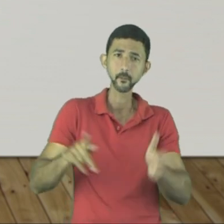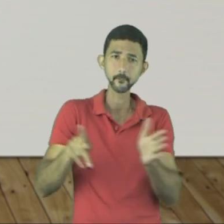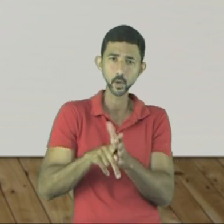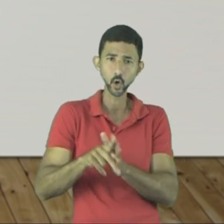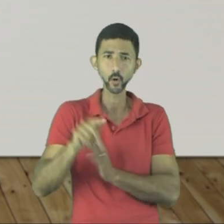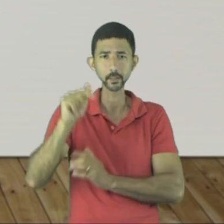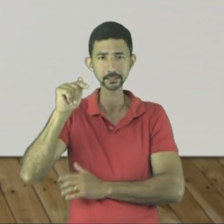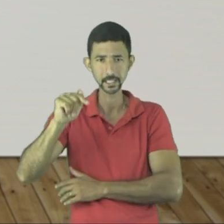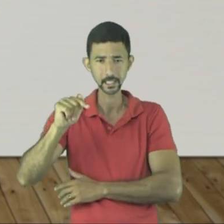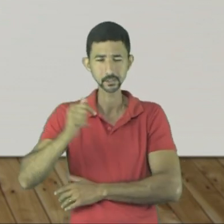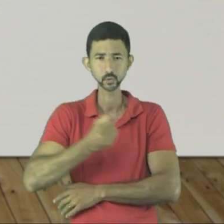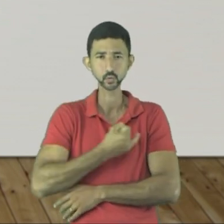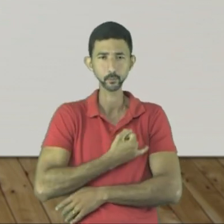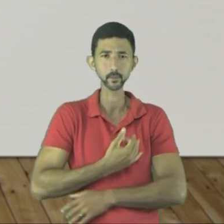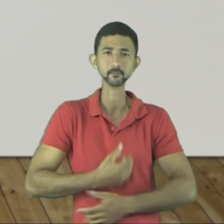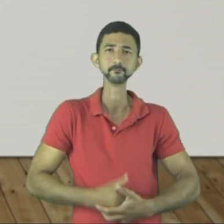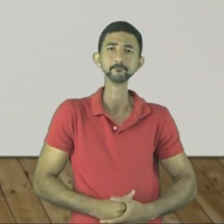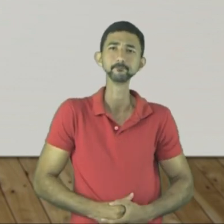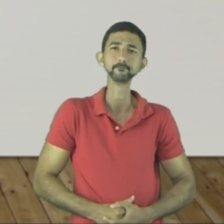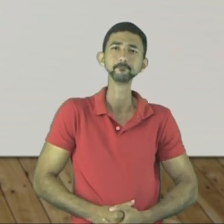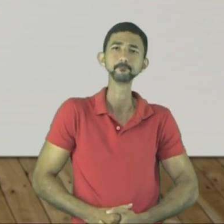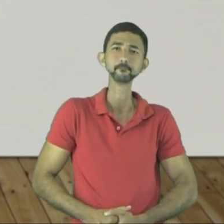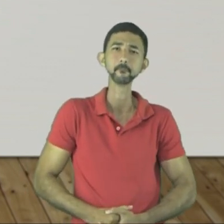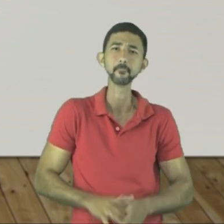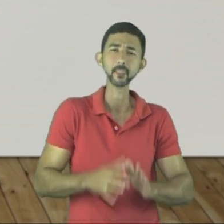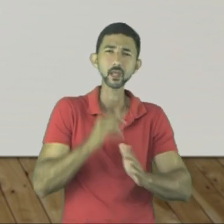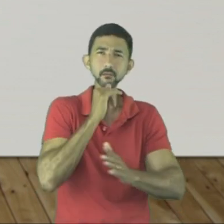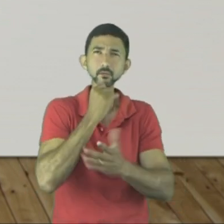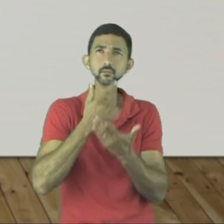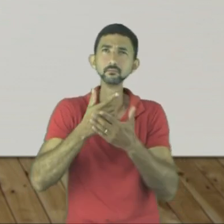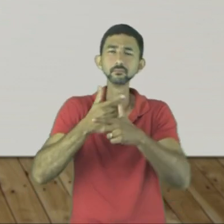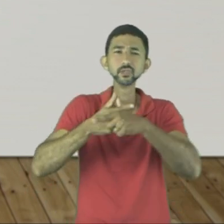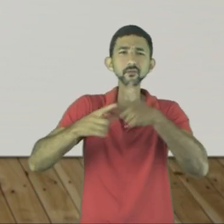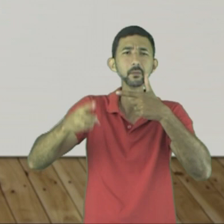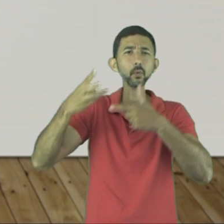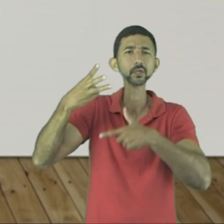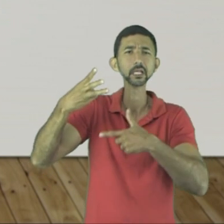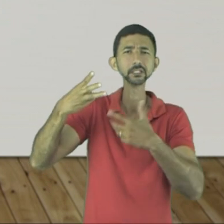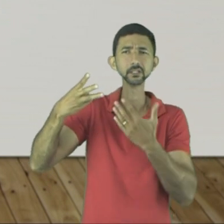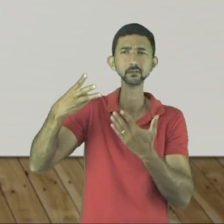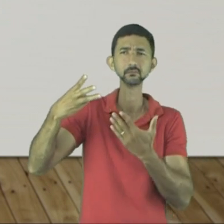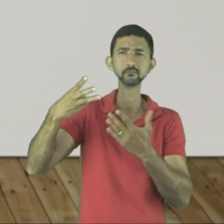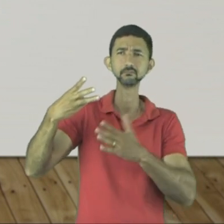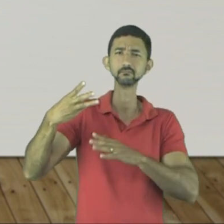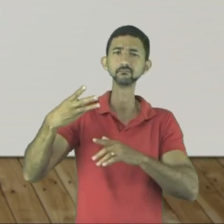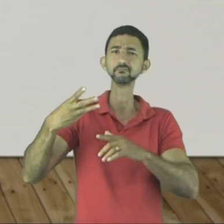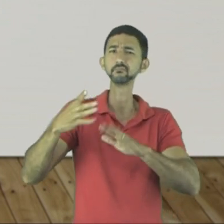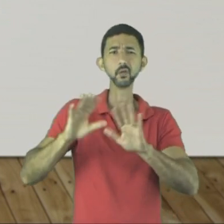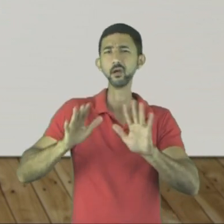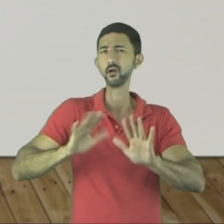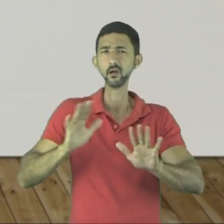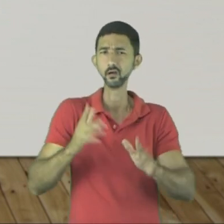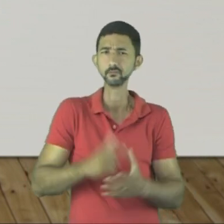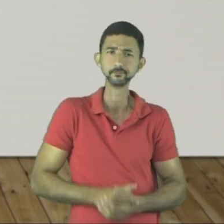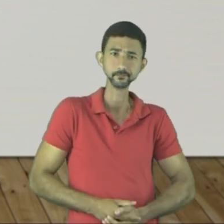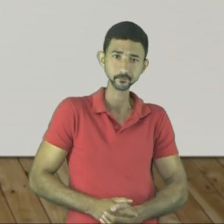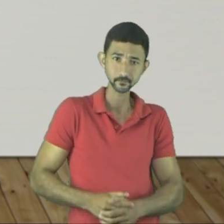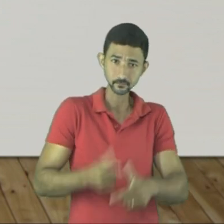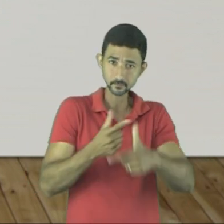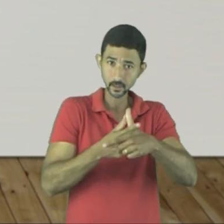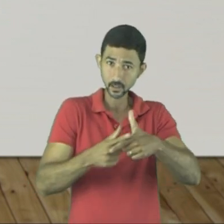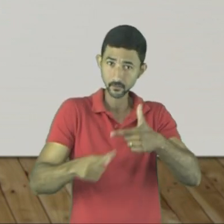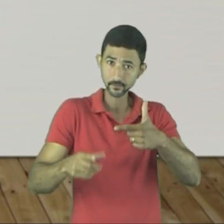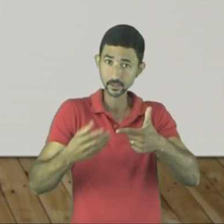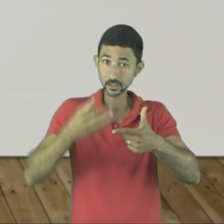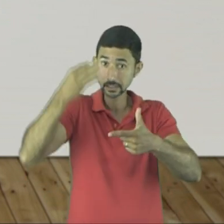próprio, né? Ah, e não dá para dividir por 3, professor? Não, por quê? Para ser divisível tem que